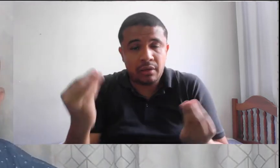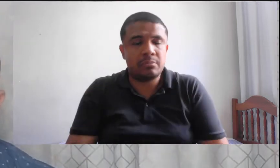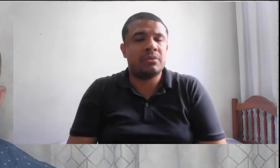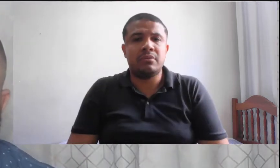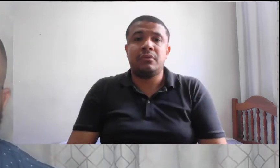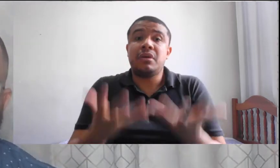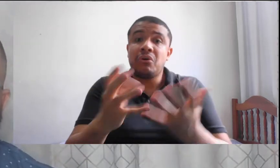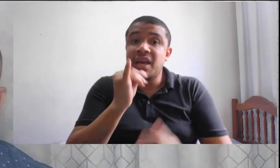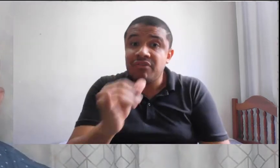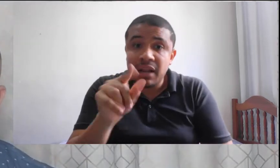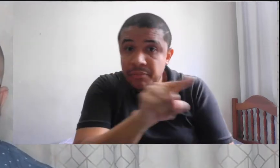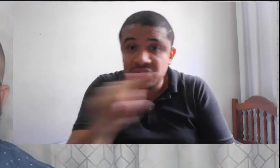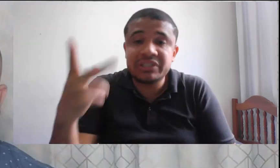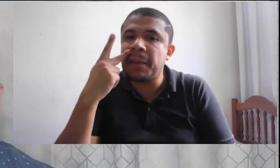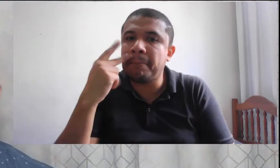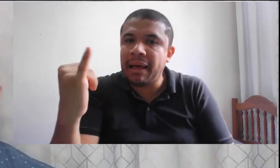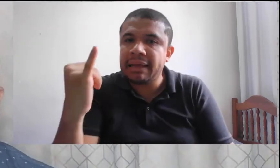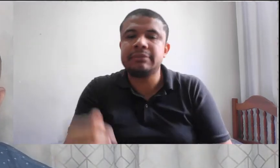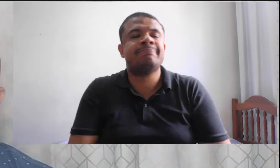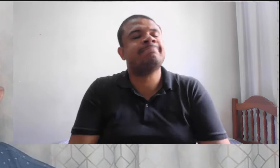Eu quero dizer para você, pai,